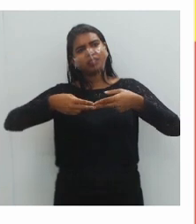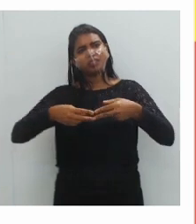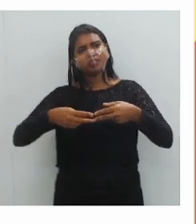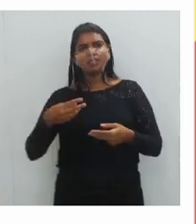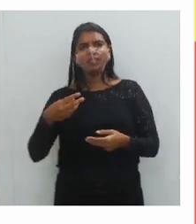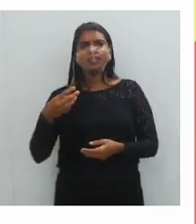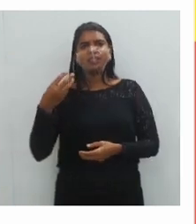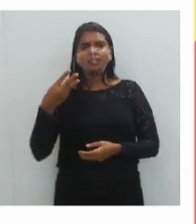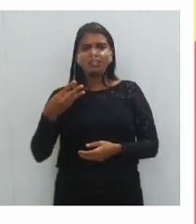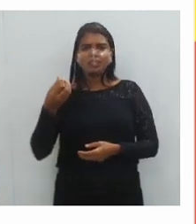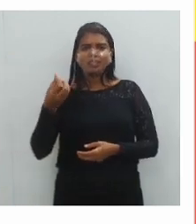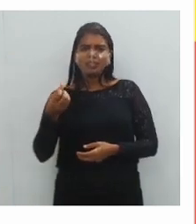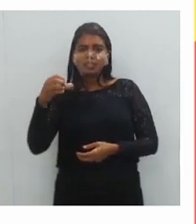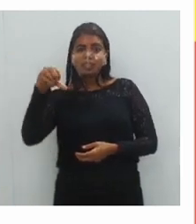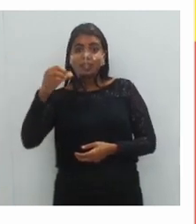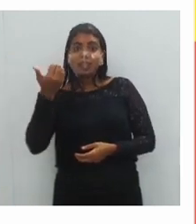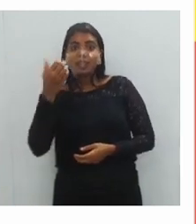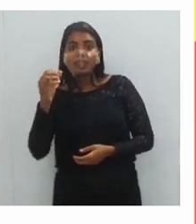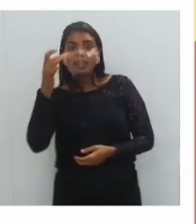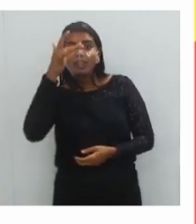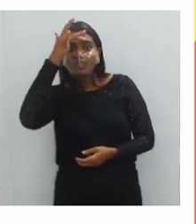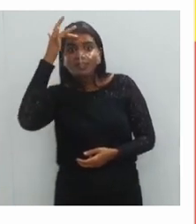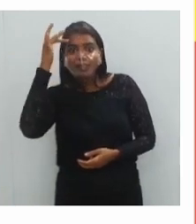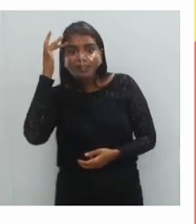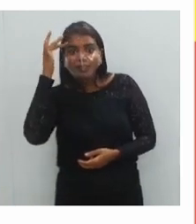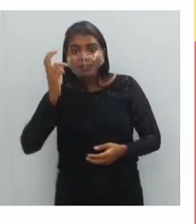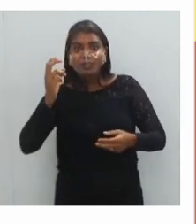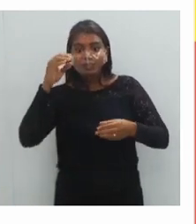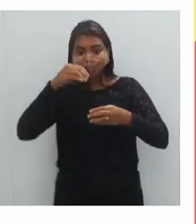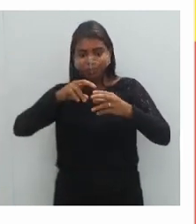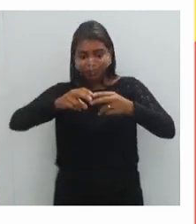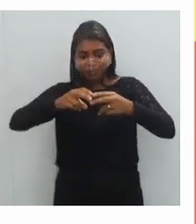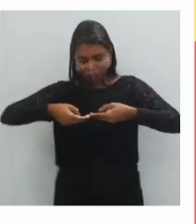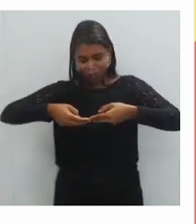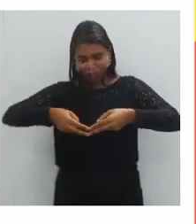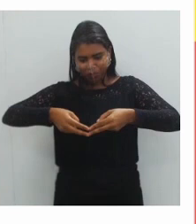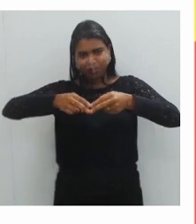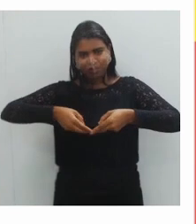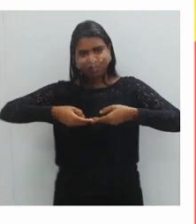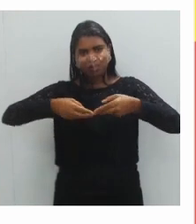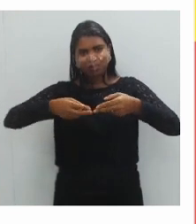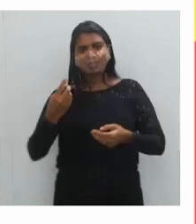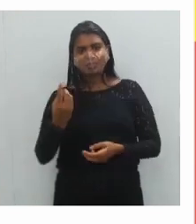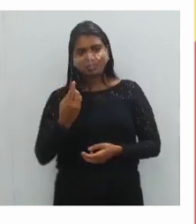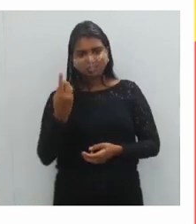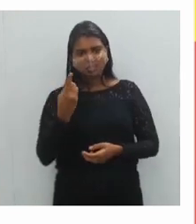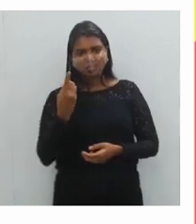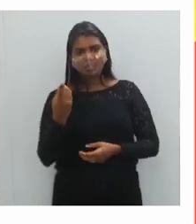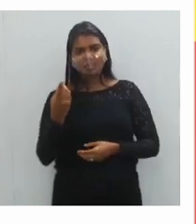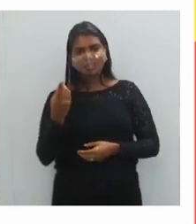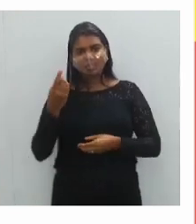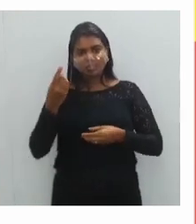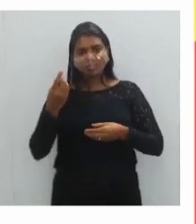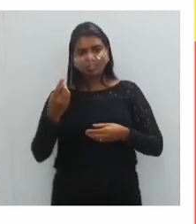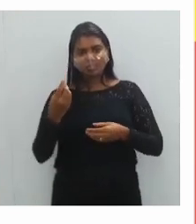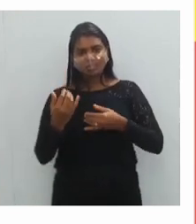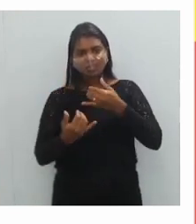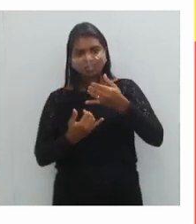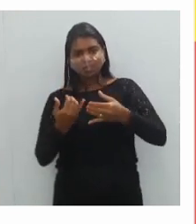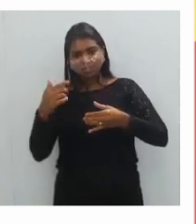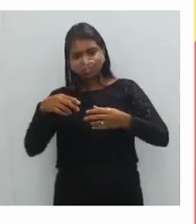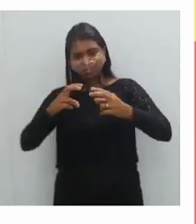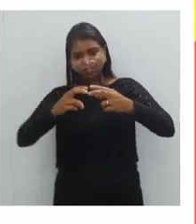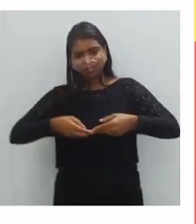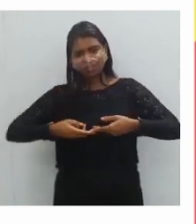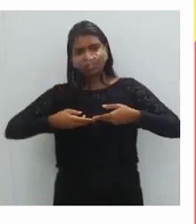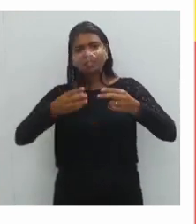3, 6, 9, 10 pessoas nesta rede. E um dos personagens que está dentro dessa rede, no caso é